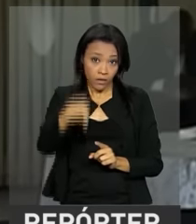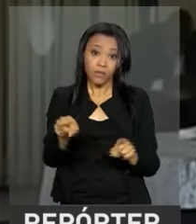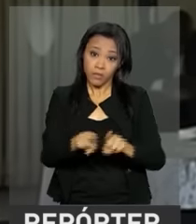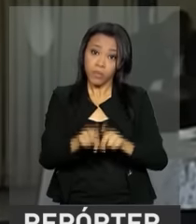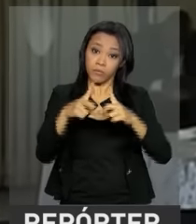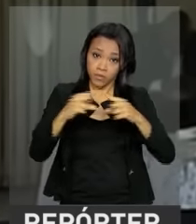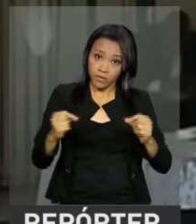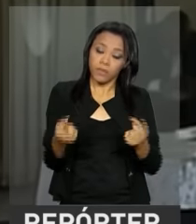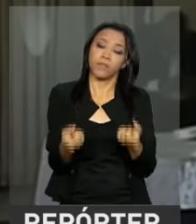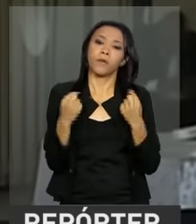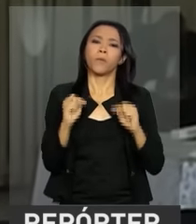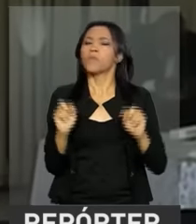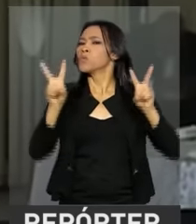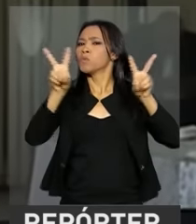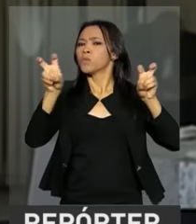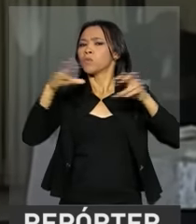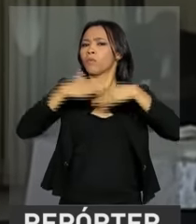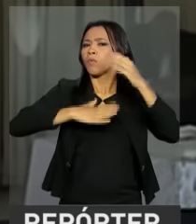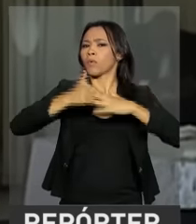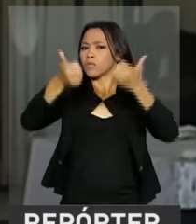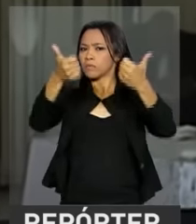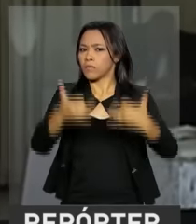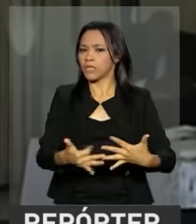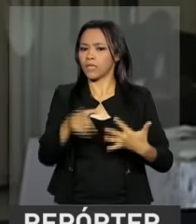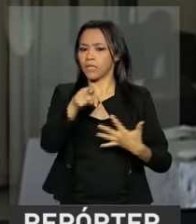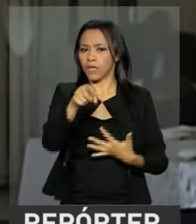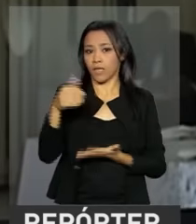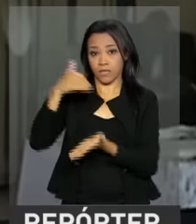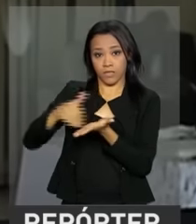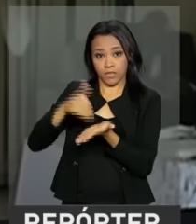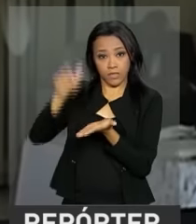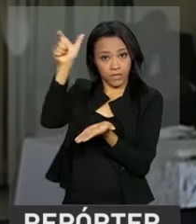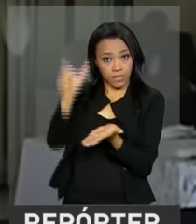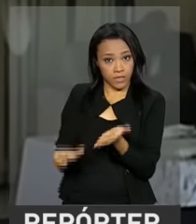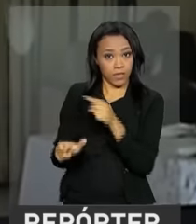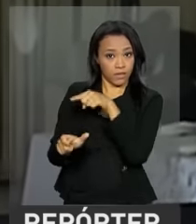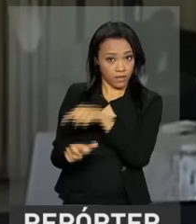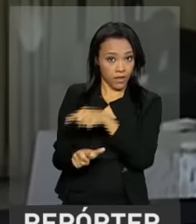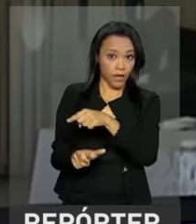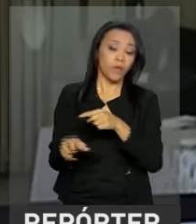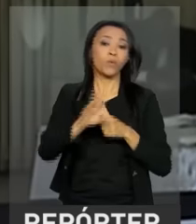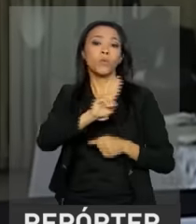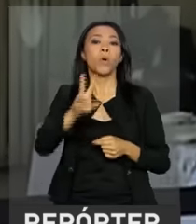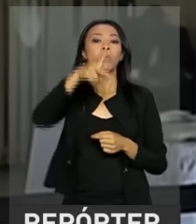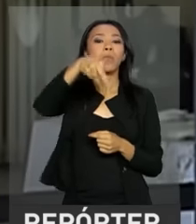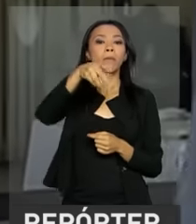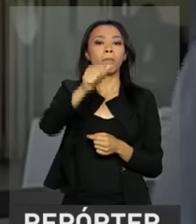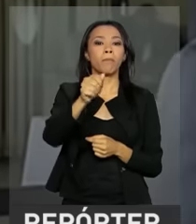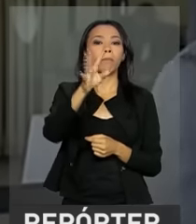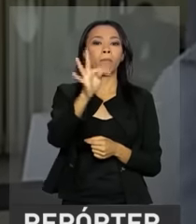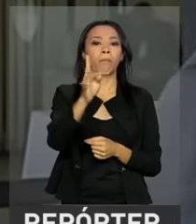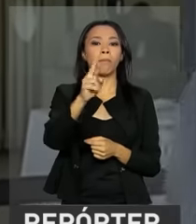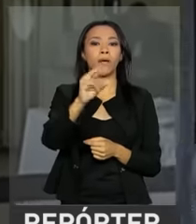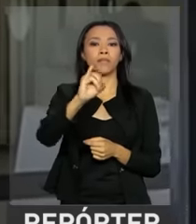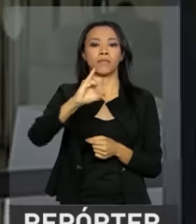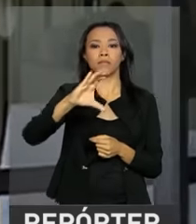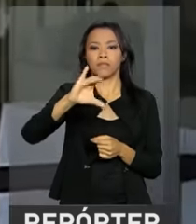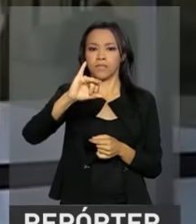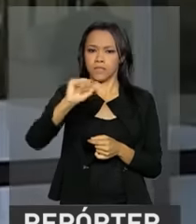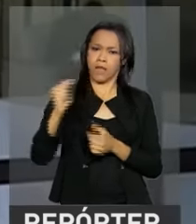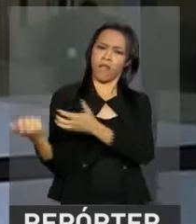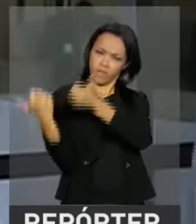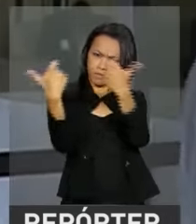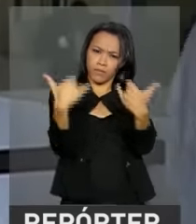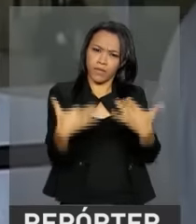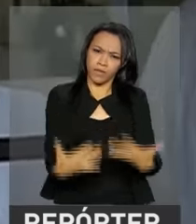E para falar sobre isso, eu estou aqui com a secretária do Conselhão, o CDS, a Patrícia Aldi, vai falar ao vivo aqui com a gente na